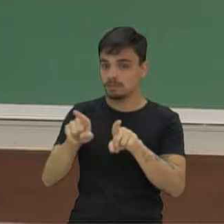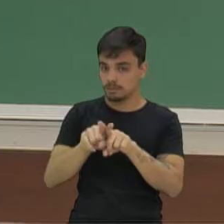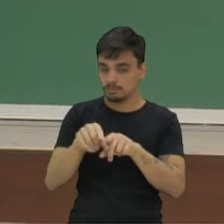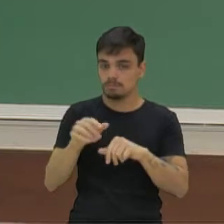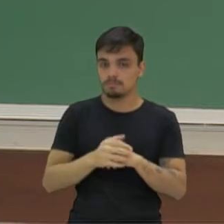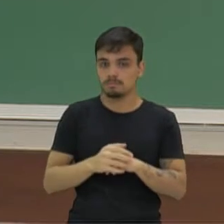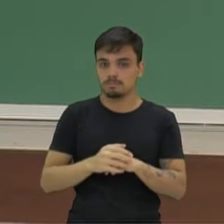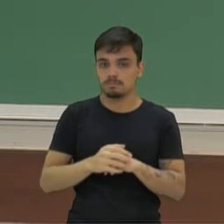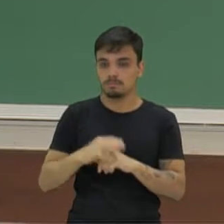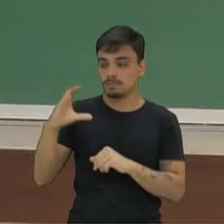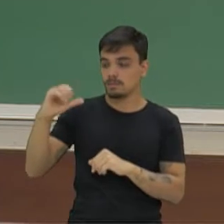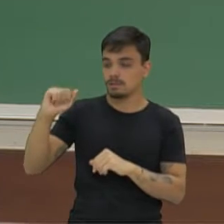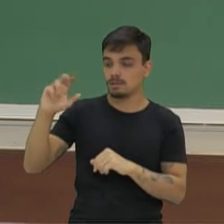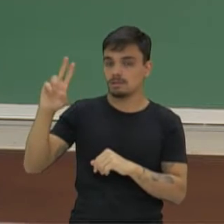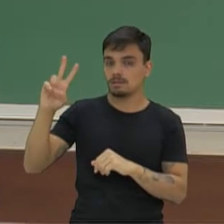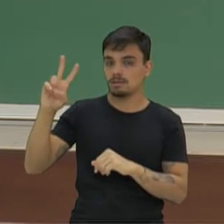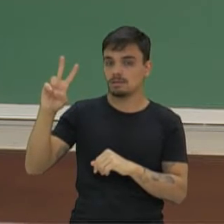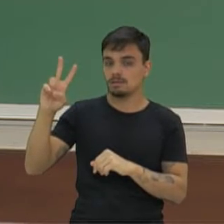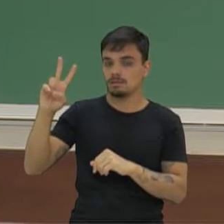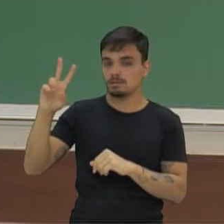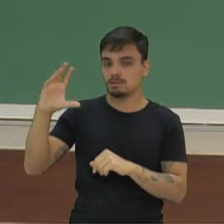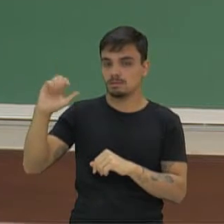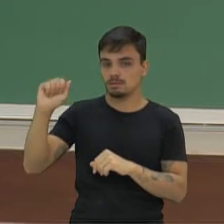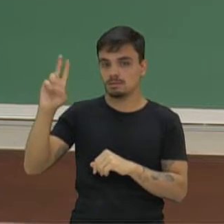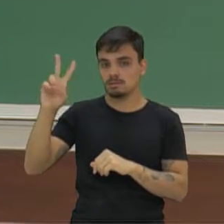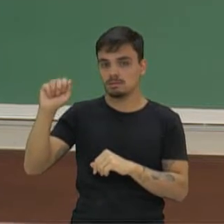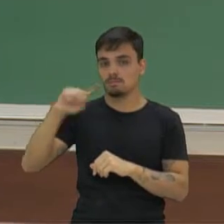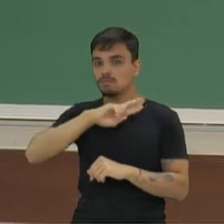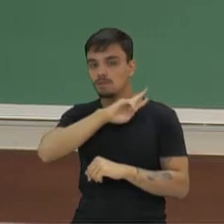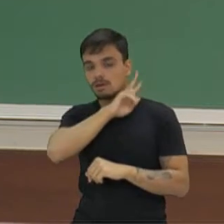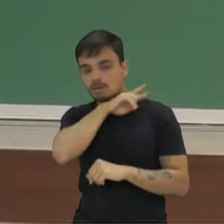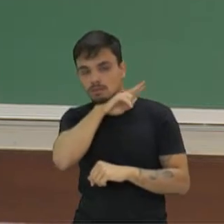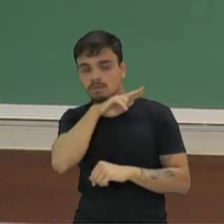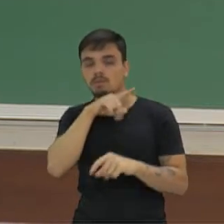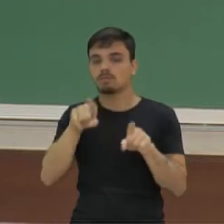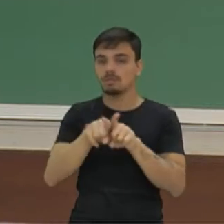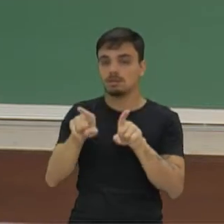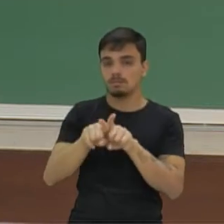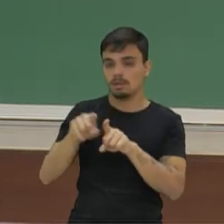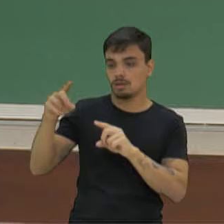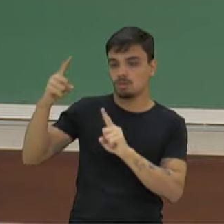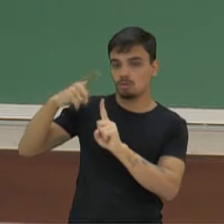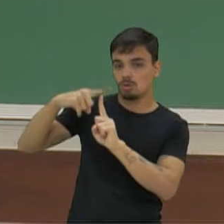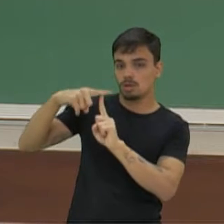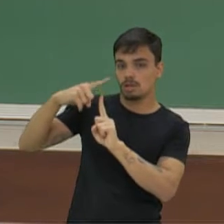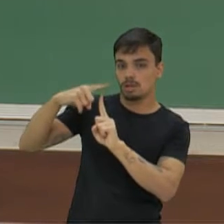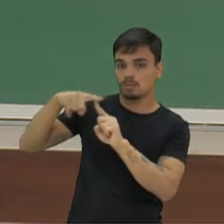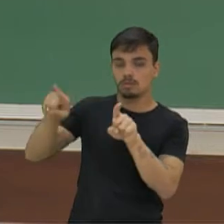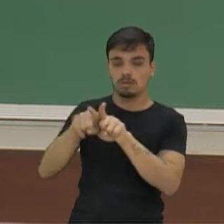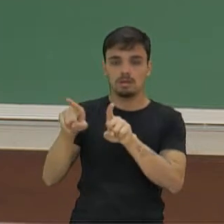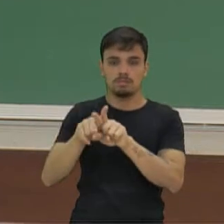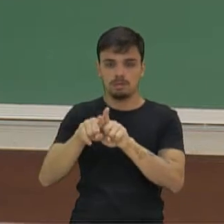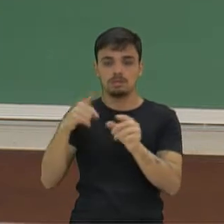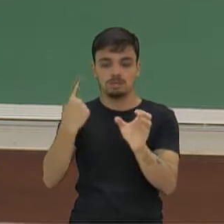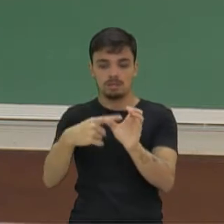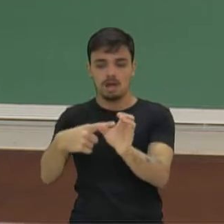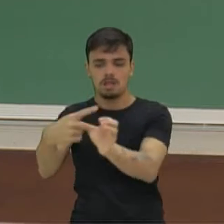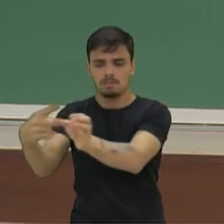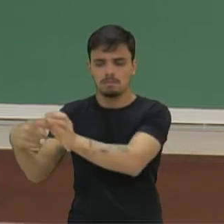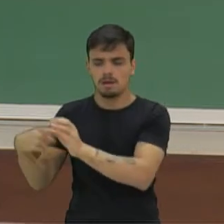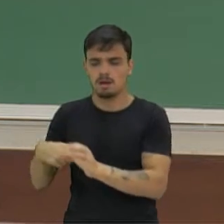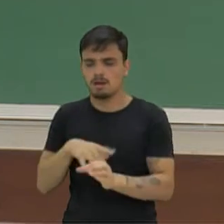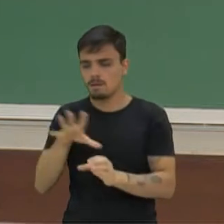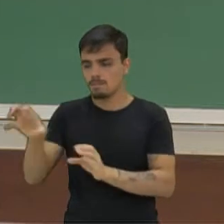Cascavel, Toledo, idem. Maringá, Foz do Iguaçu. Não, nós sempre temos que buscar no seu território fora.